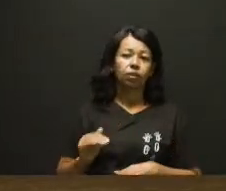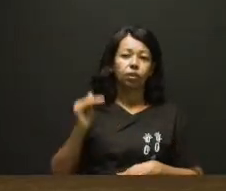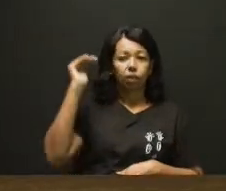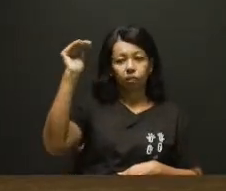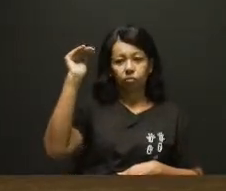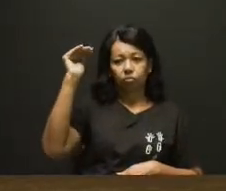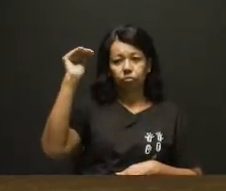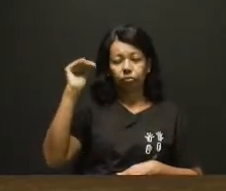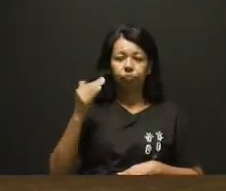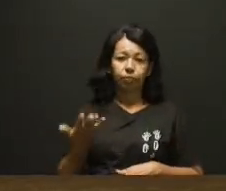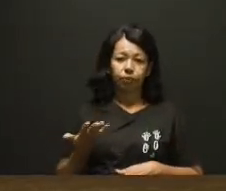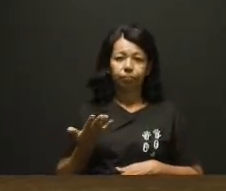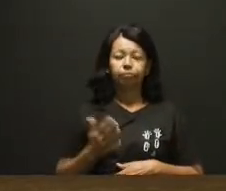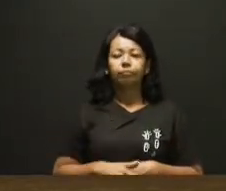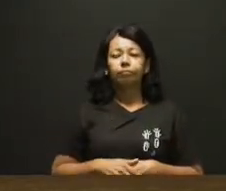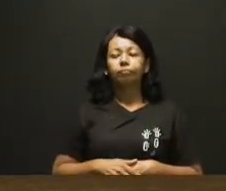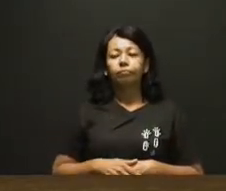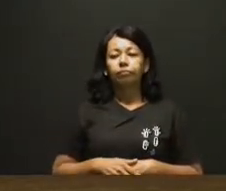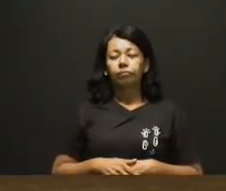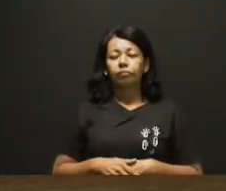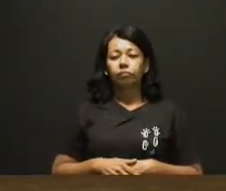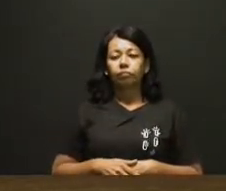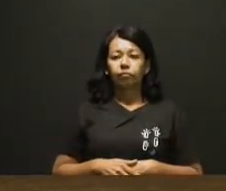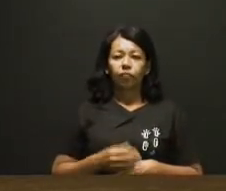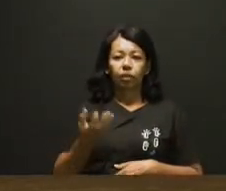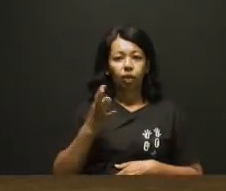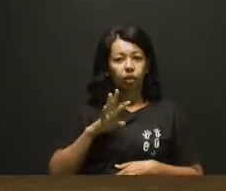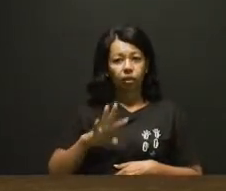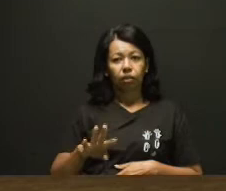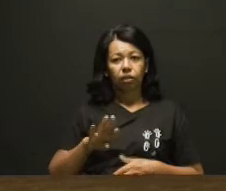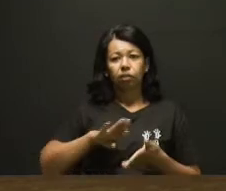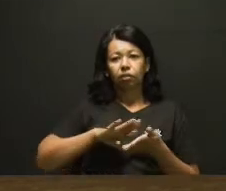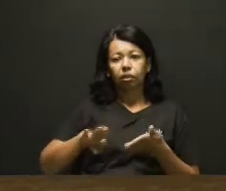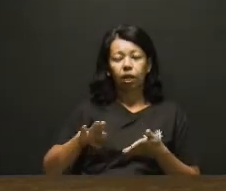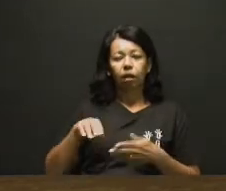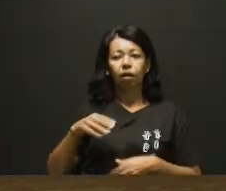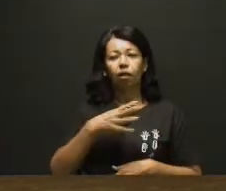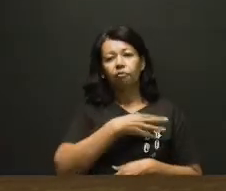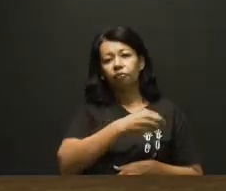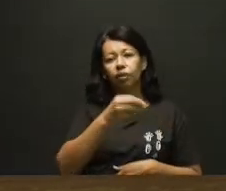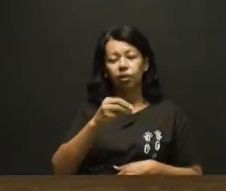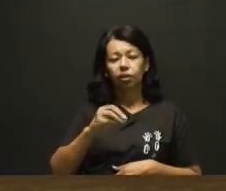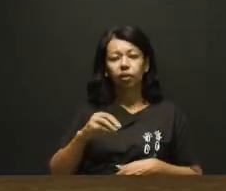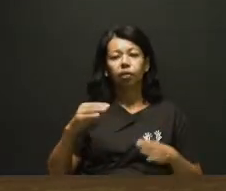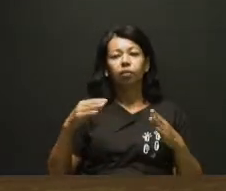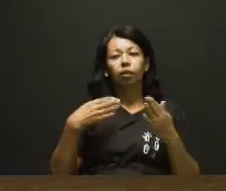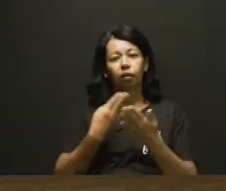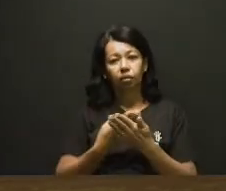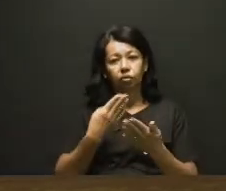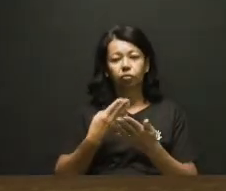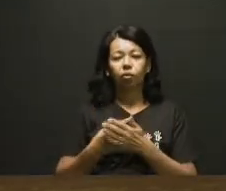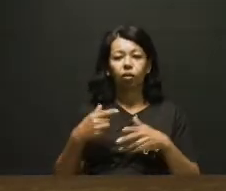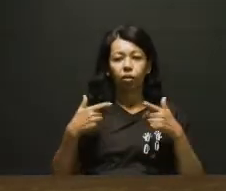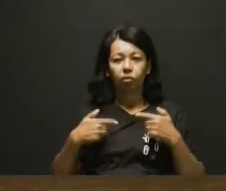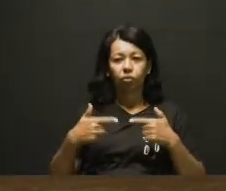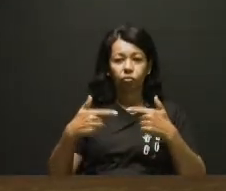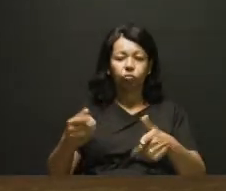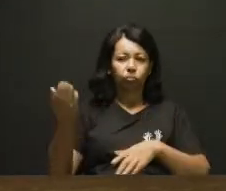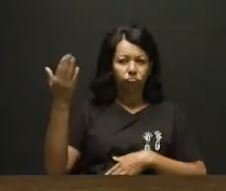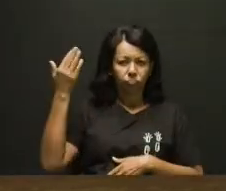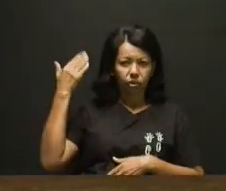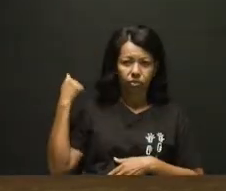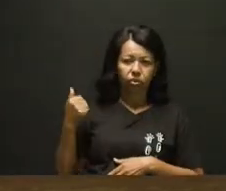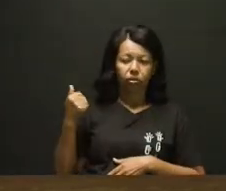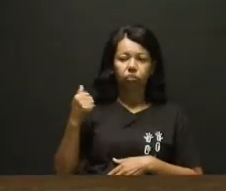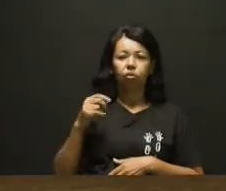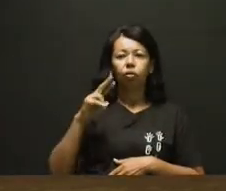crescer eles vão crescer e eu nunca quis tirar minha filha da escola o vereador ele sabe minha luta é antiga nunca quis tirá